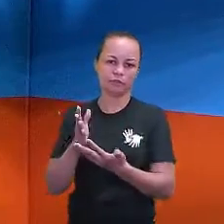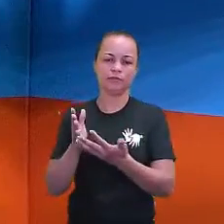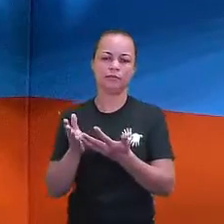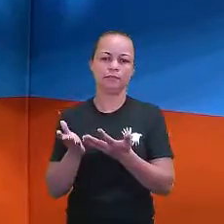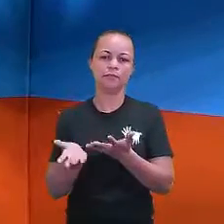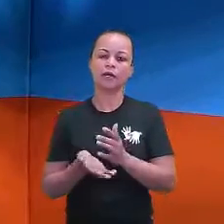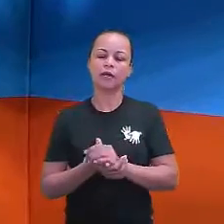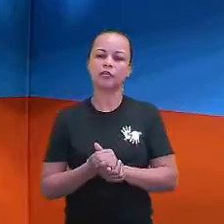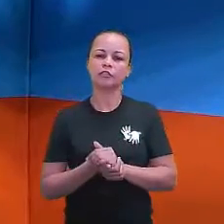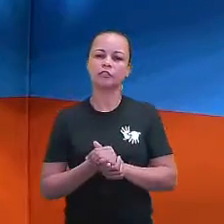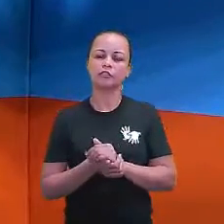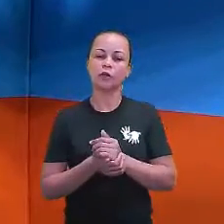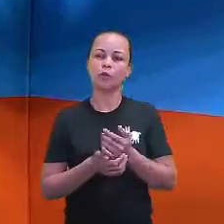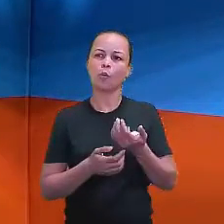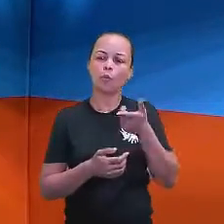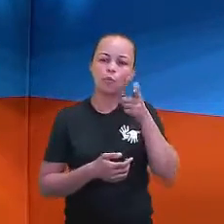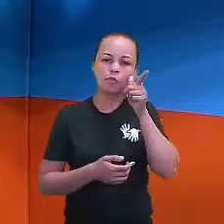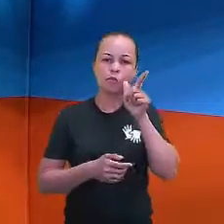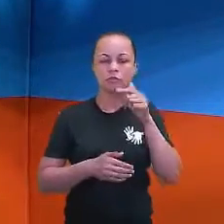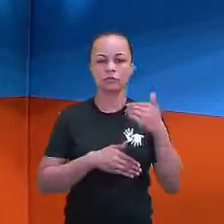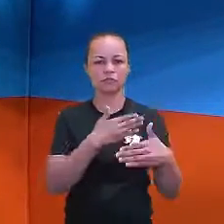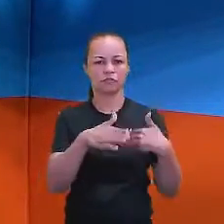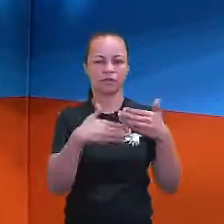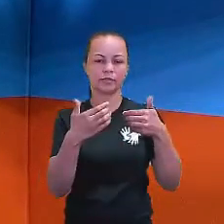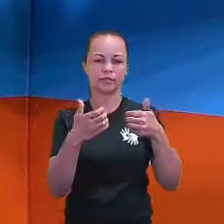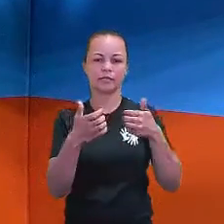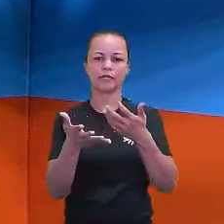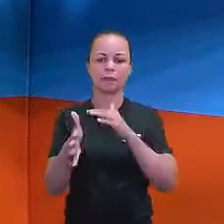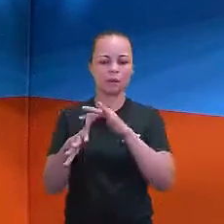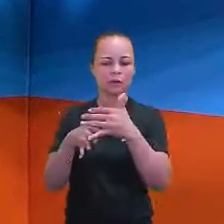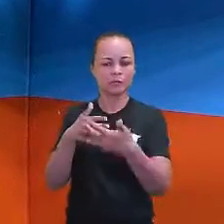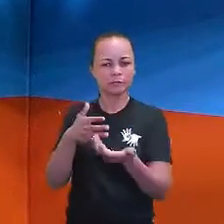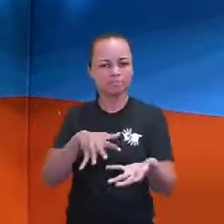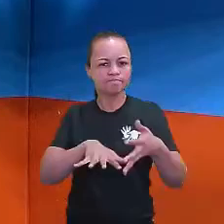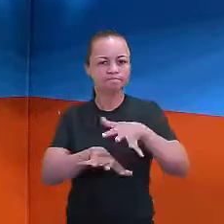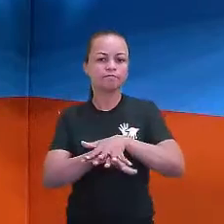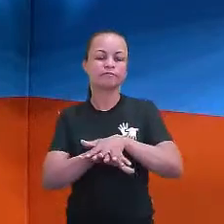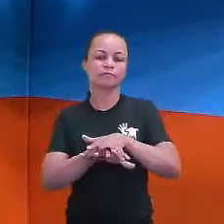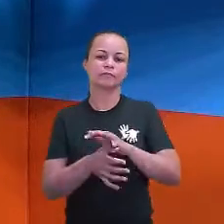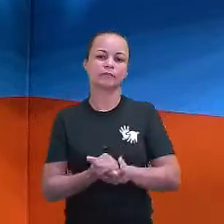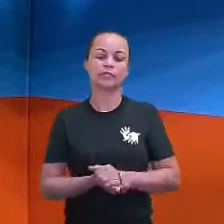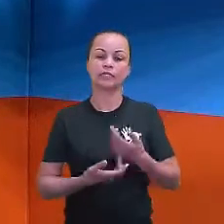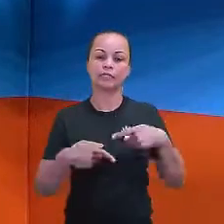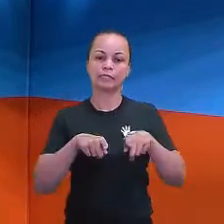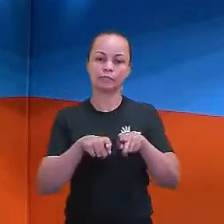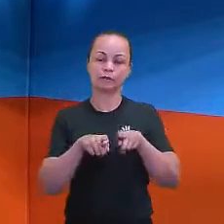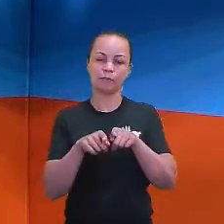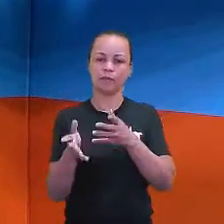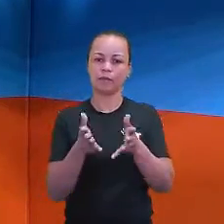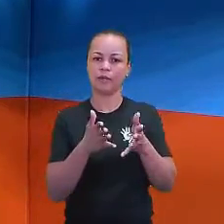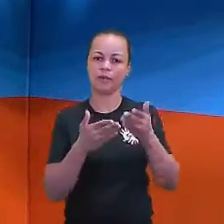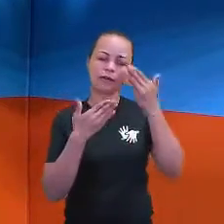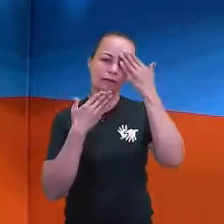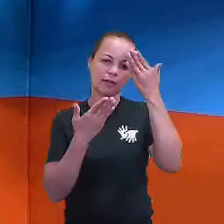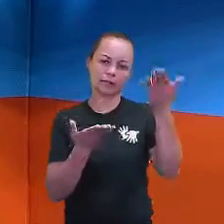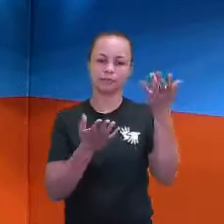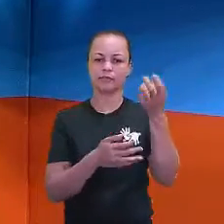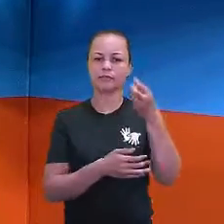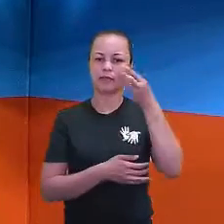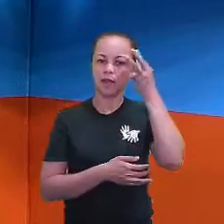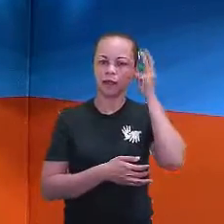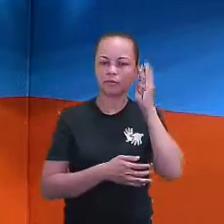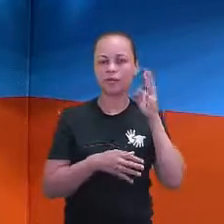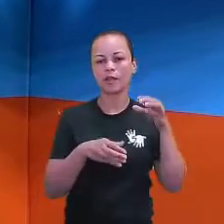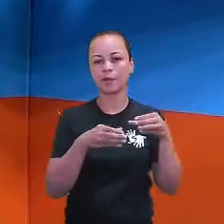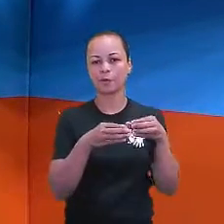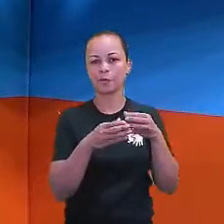consegue fazer com tanta excelência para um ambiente de quê? De inclusão. E agradecer a produção, agradecer a Adriano por ser essa